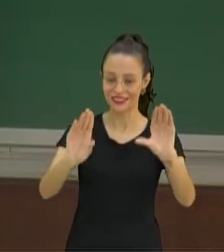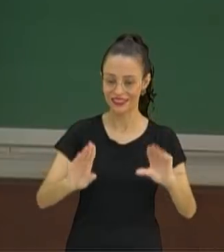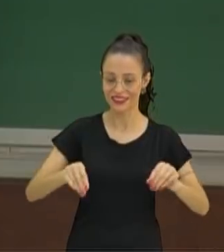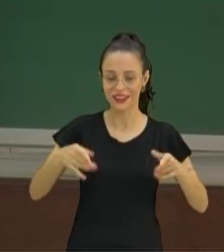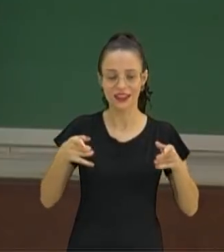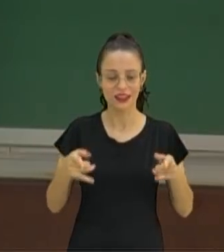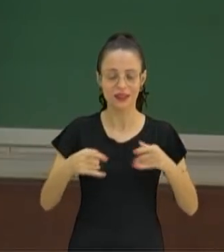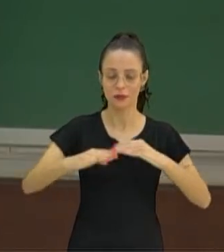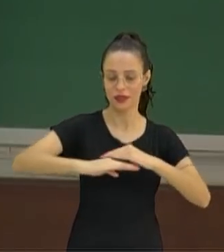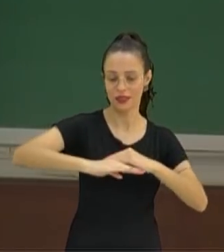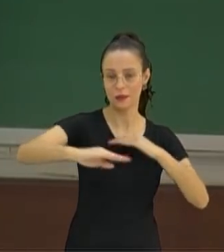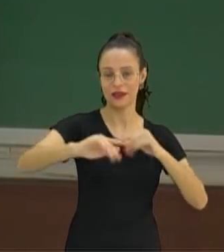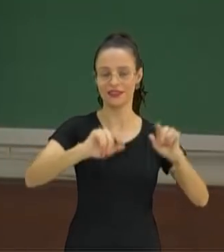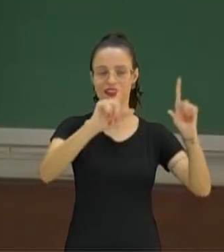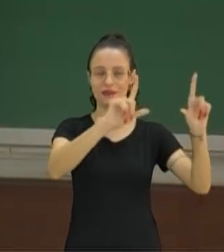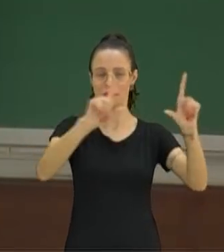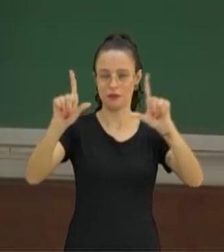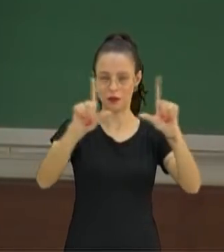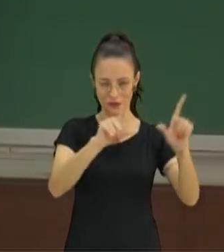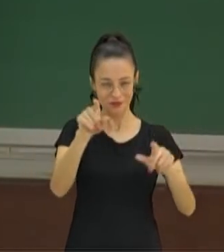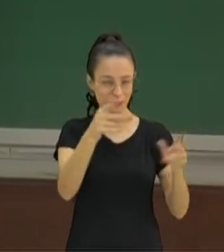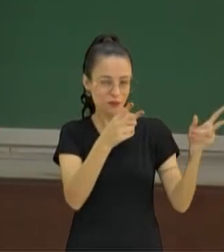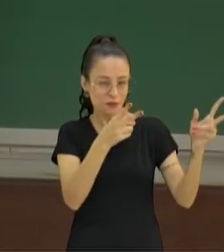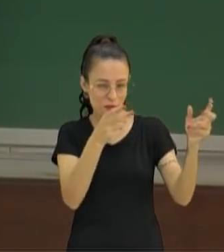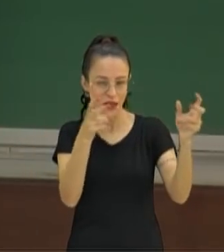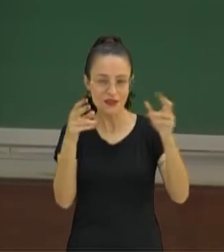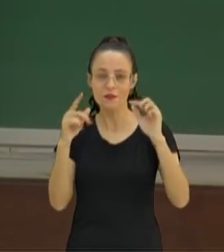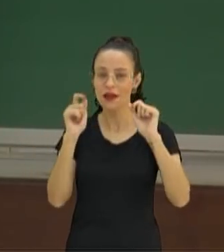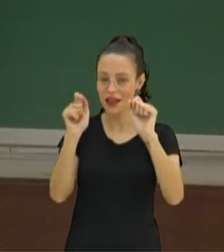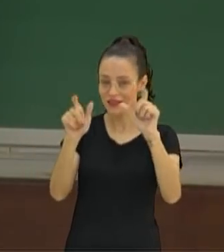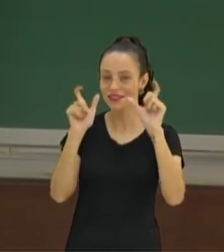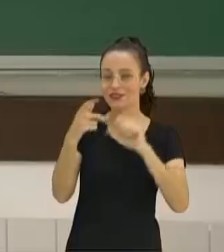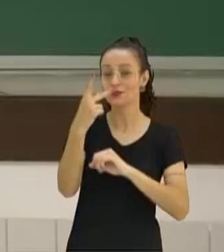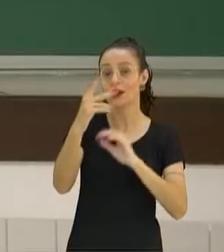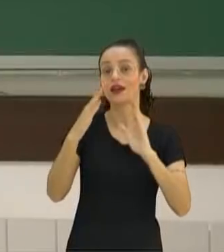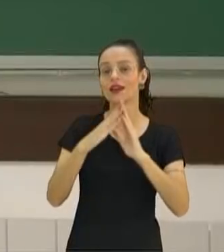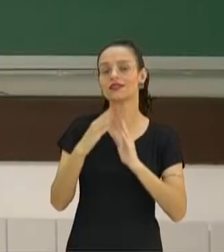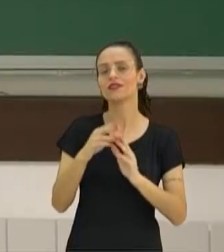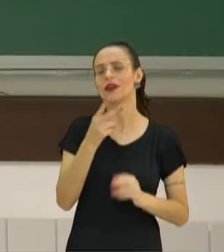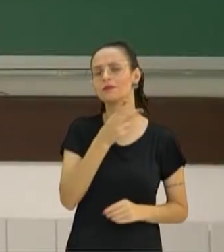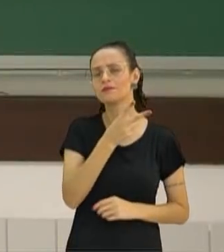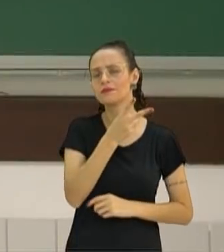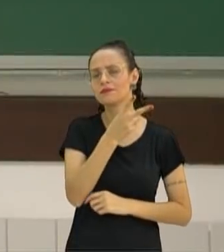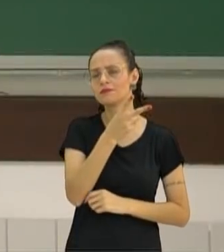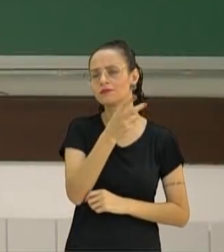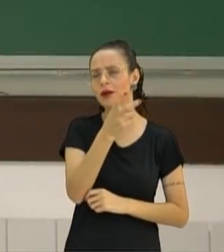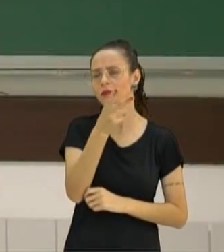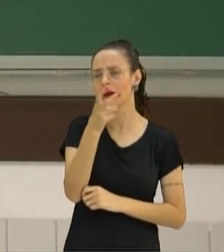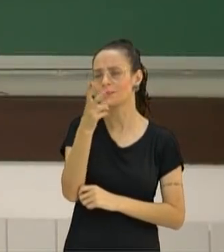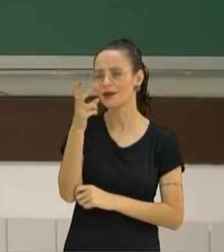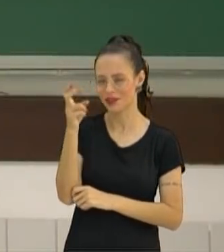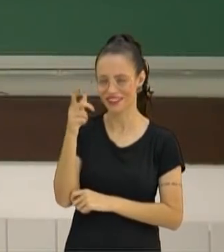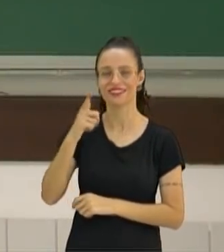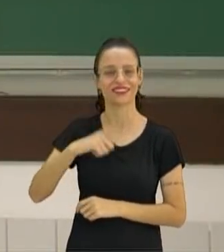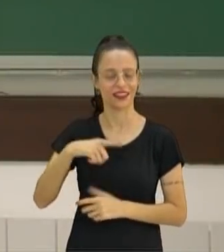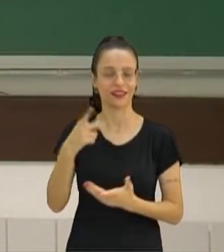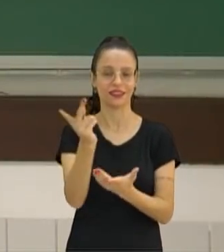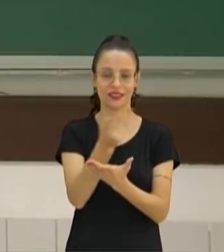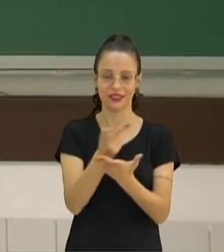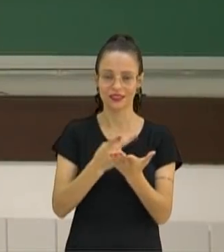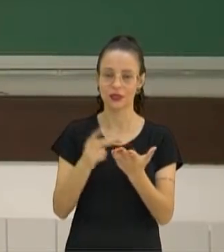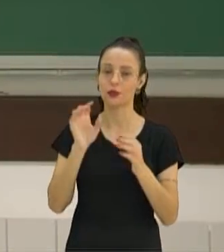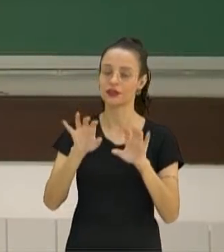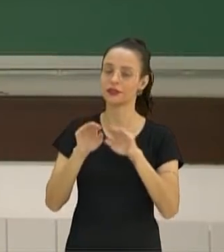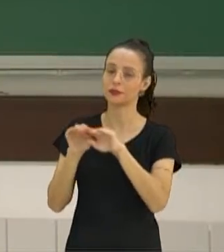nos tapetes, nos azulejos. Começa a observar só, presta atenção aí na sua casa, onde você vai encontrar esses desenhos aí